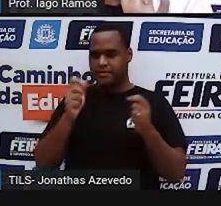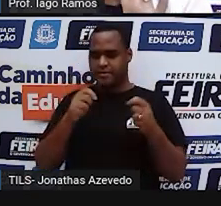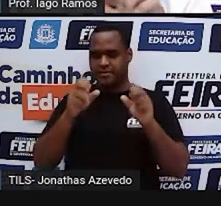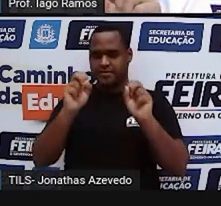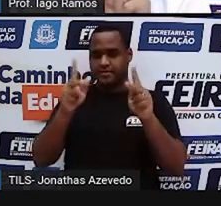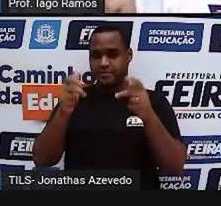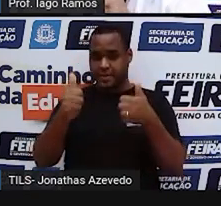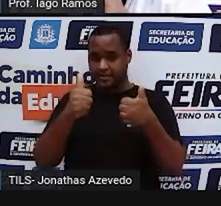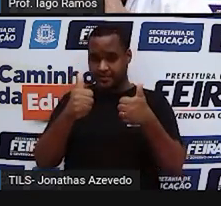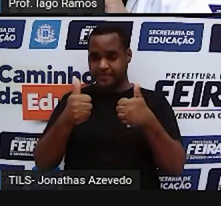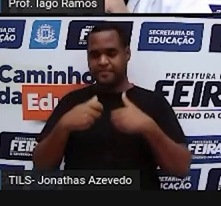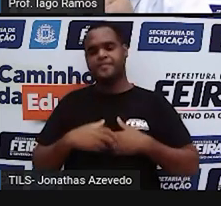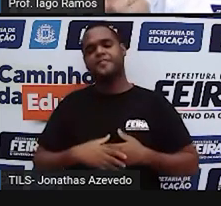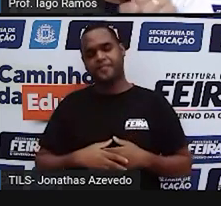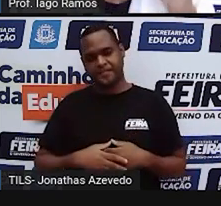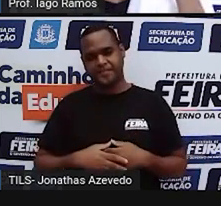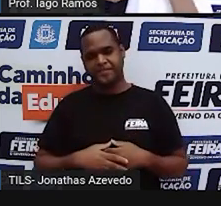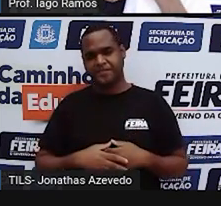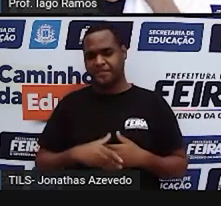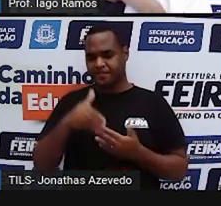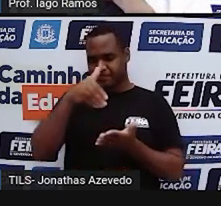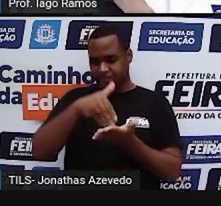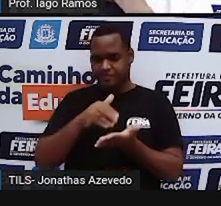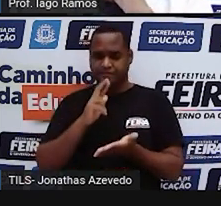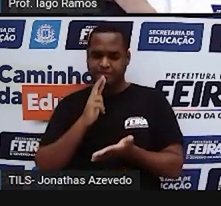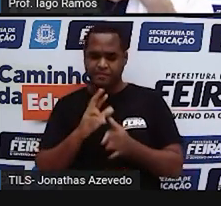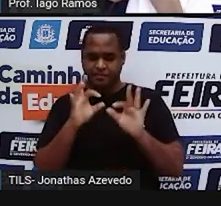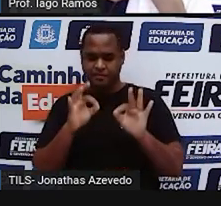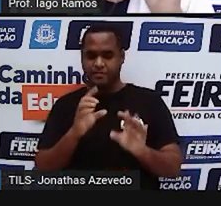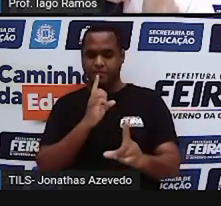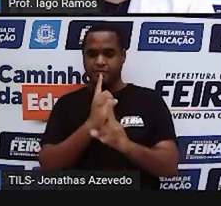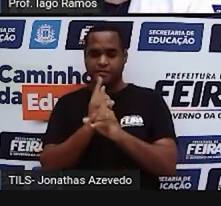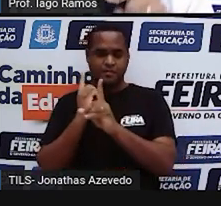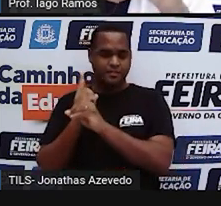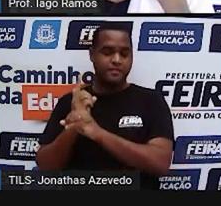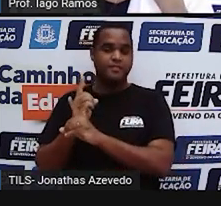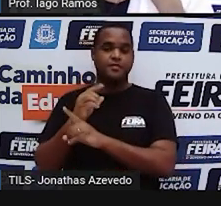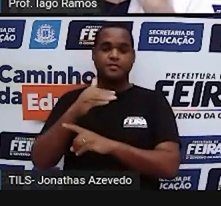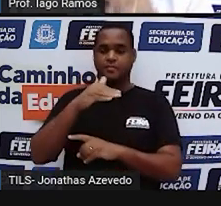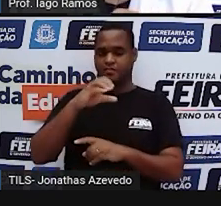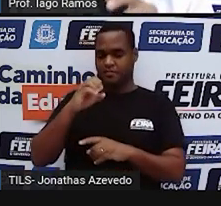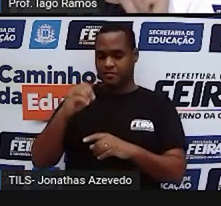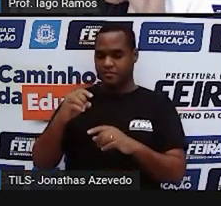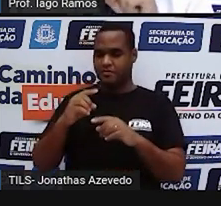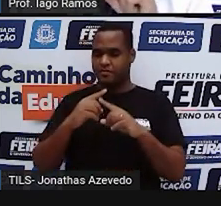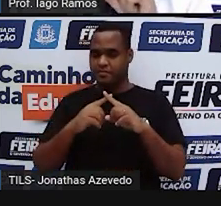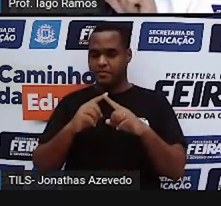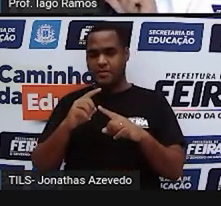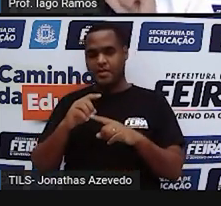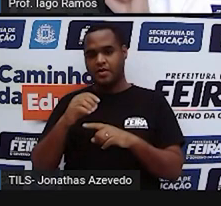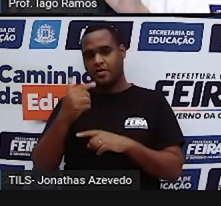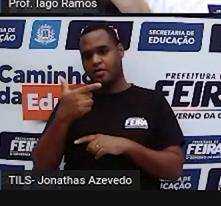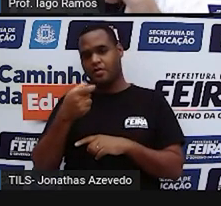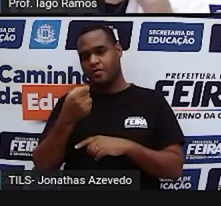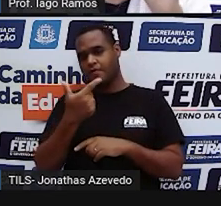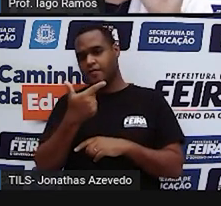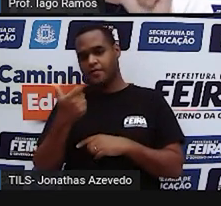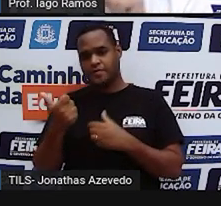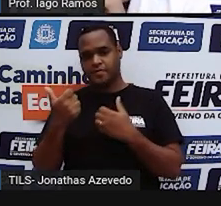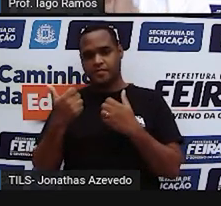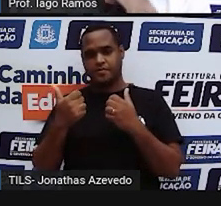Prontinho esse último resultado que a gente achou 100x mais 2021 - Y